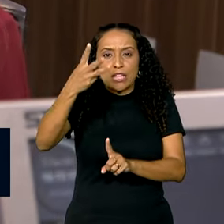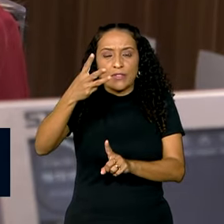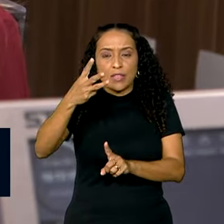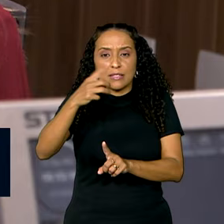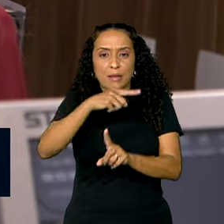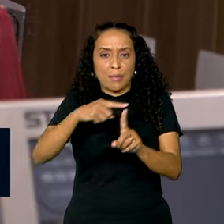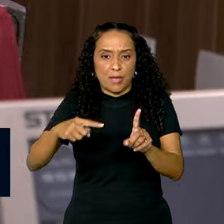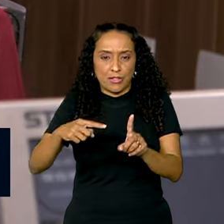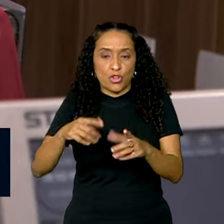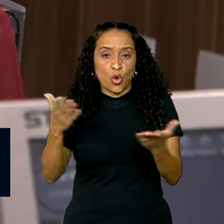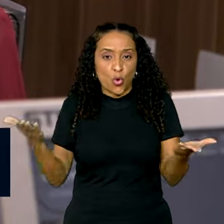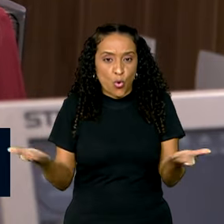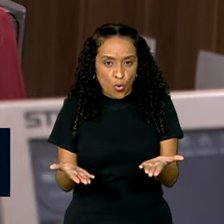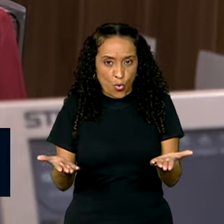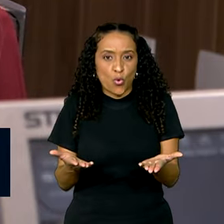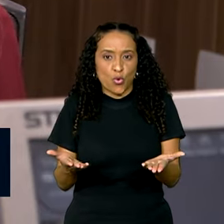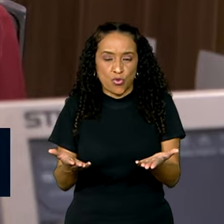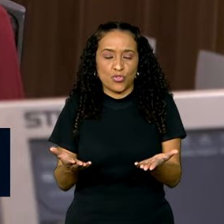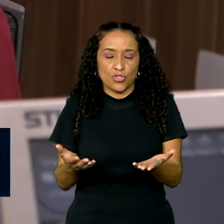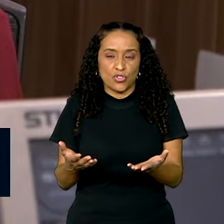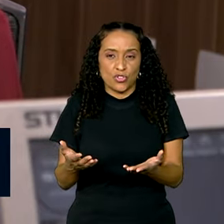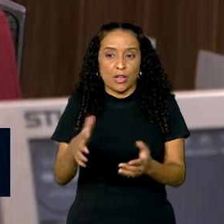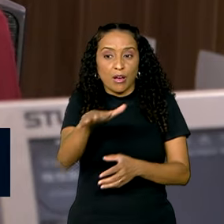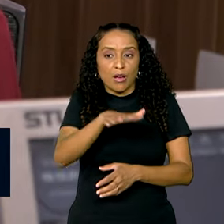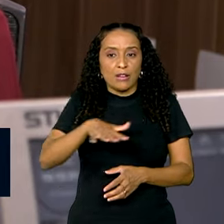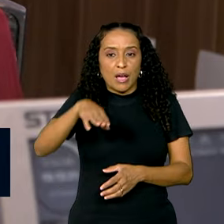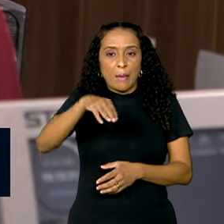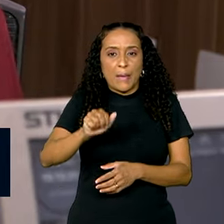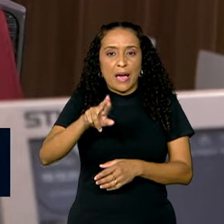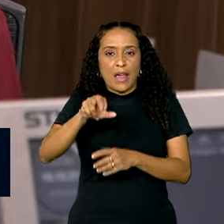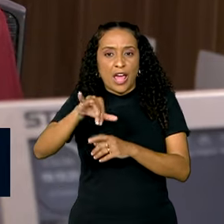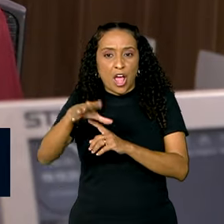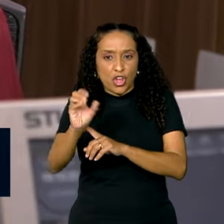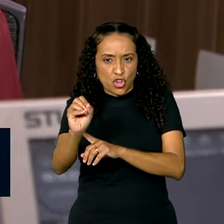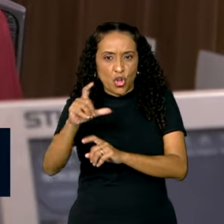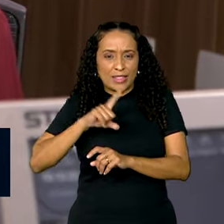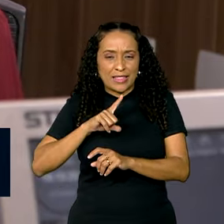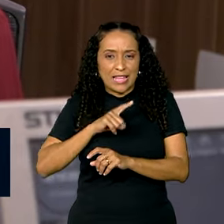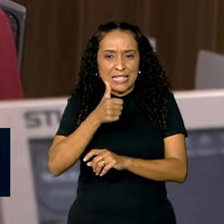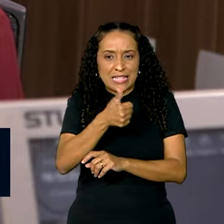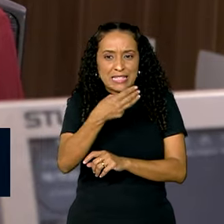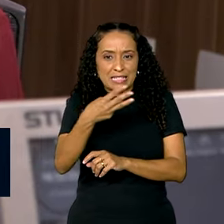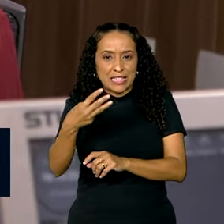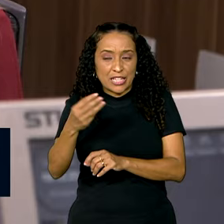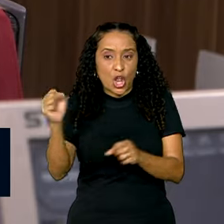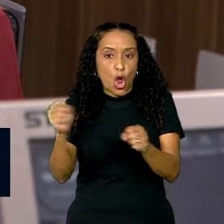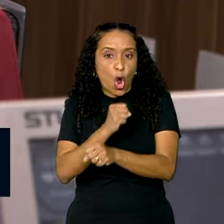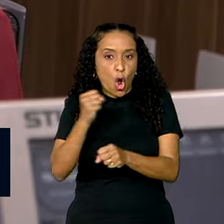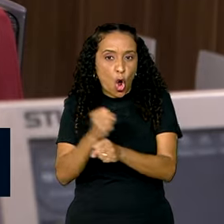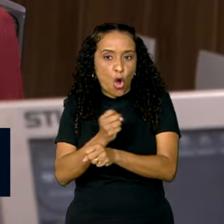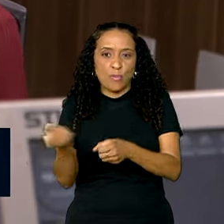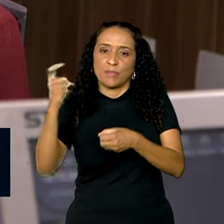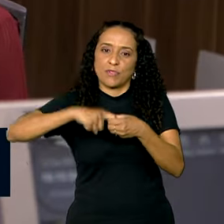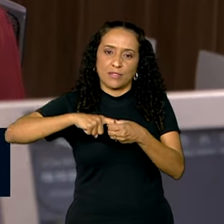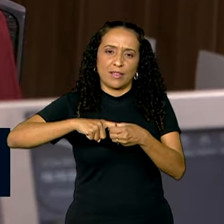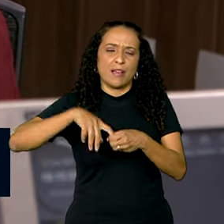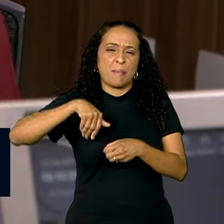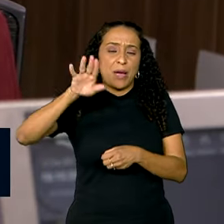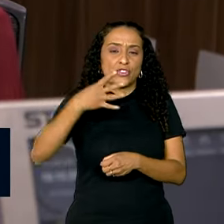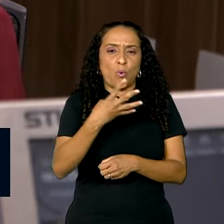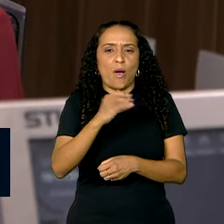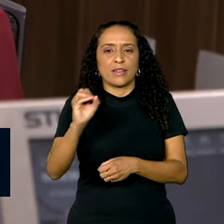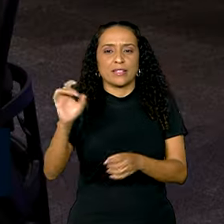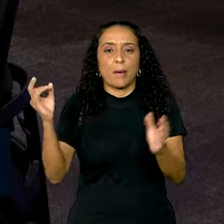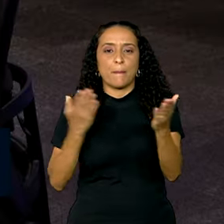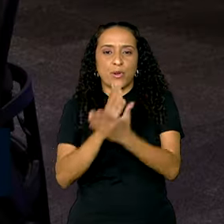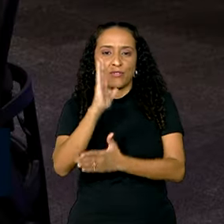nacional hoje o o o a região do Marajó ela tem 133 obras a serem retomadas então tem mais de 40